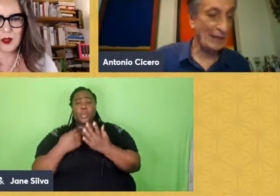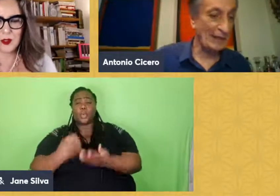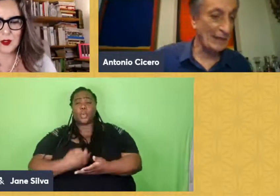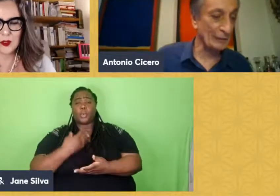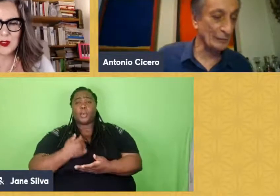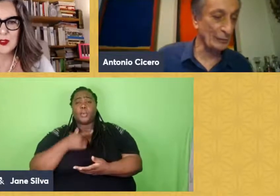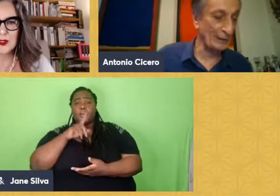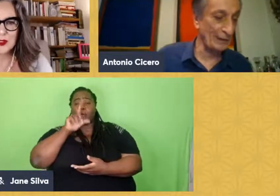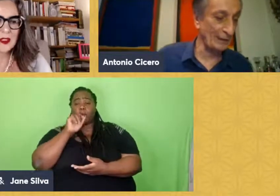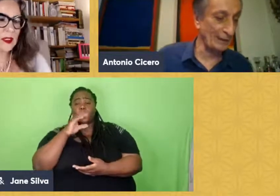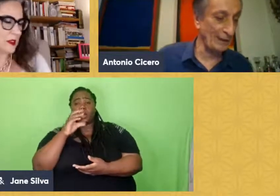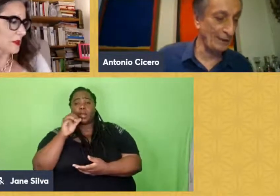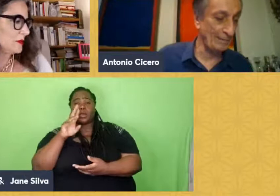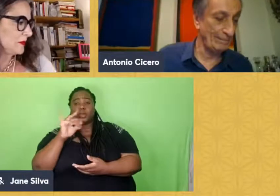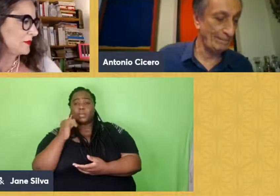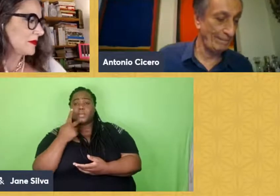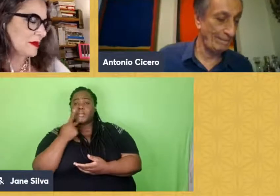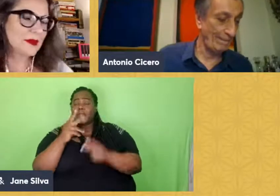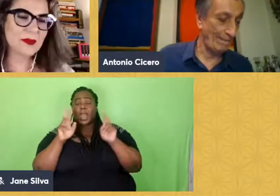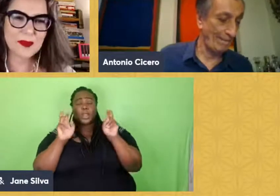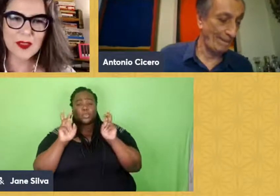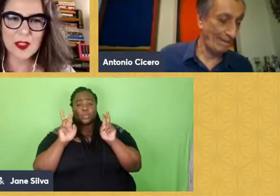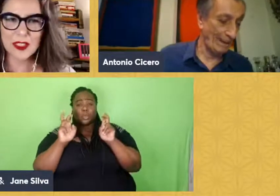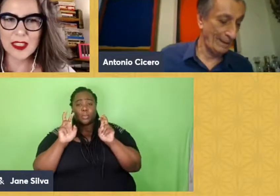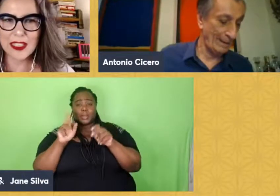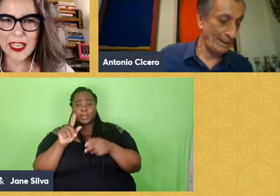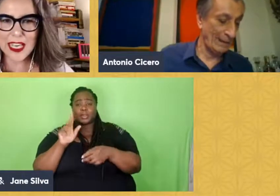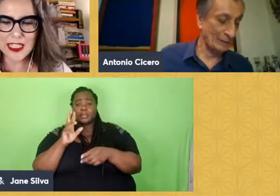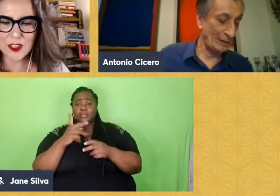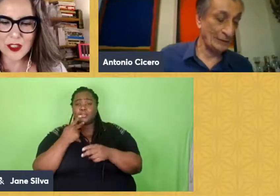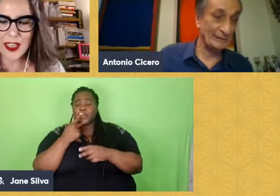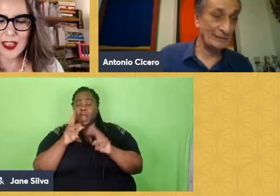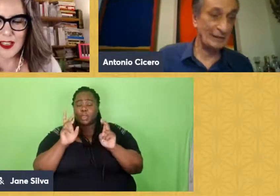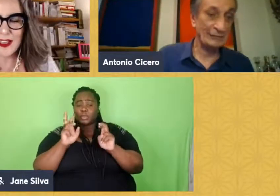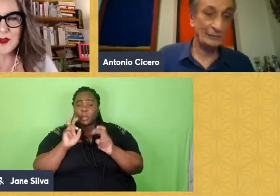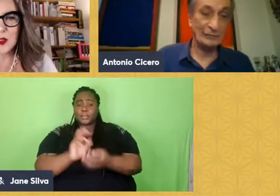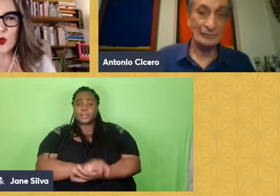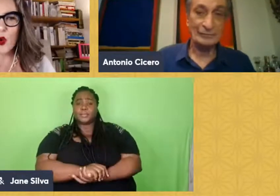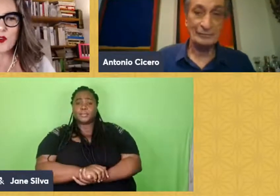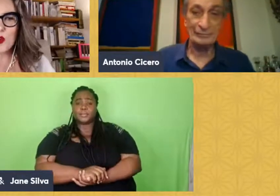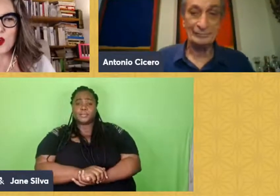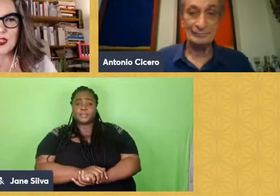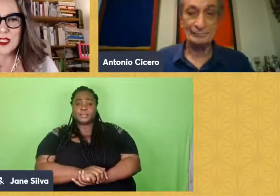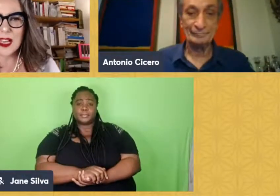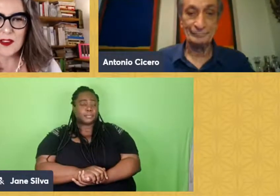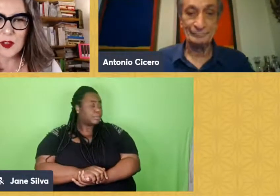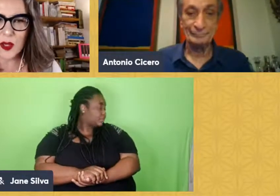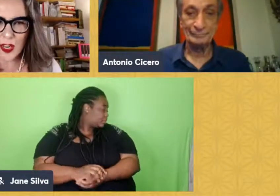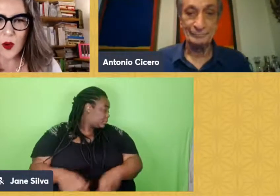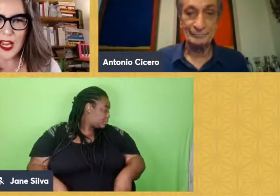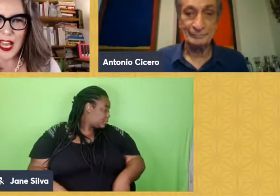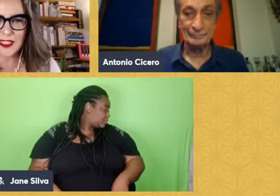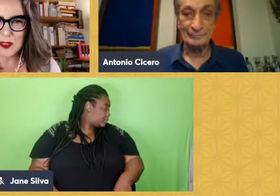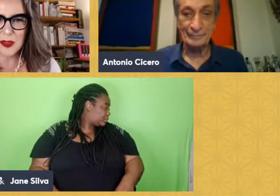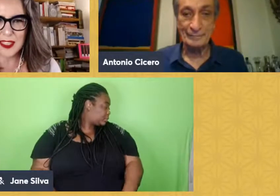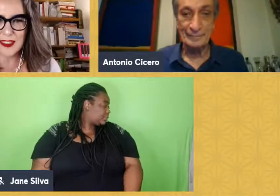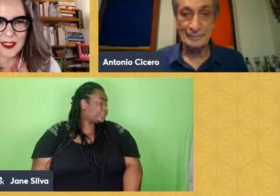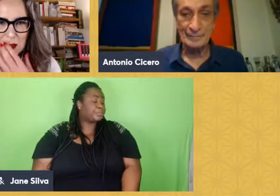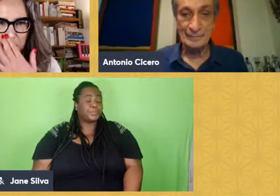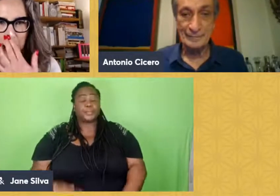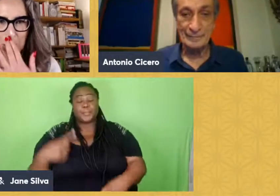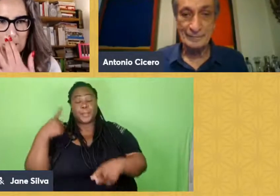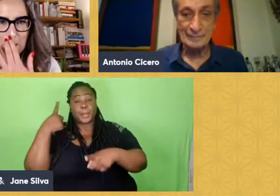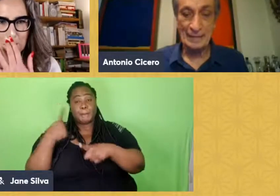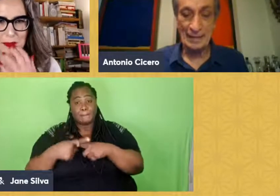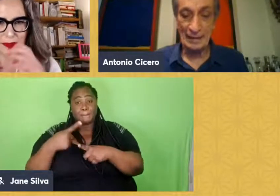Vocês né? falaram sobre ele, né? E Agora, porque o corvo é essa ave oracular também,